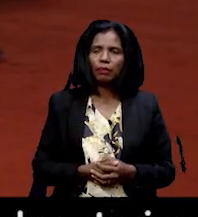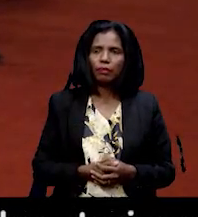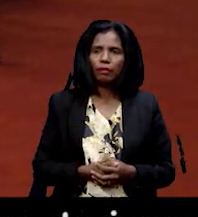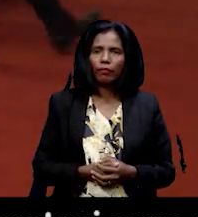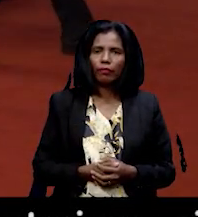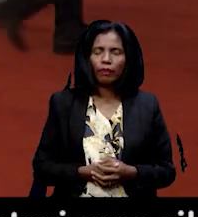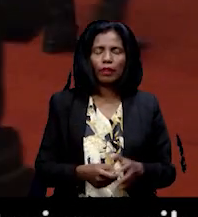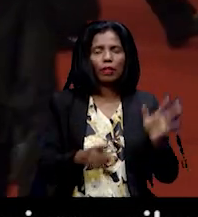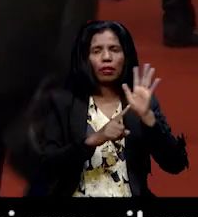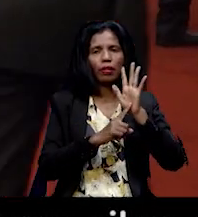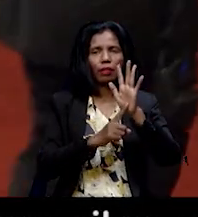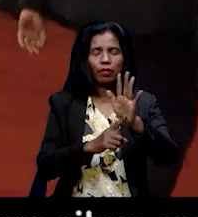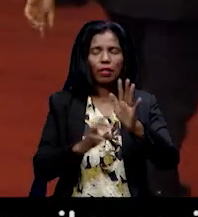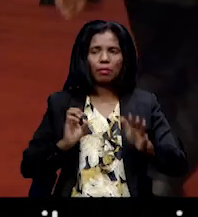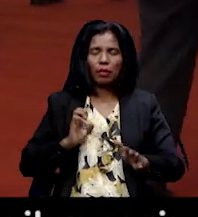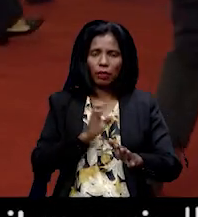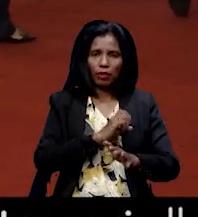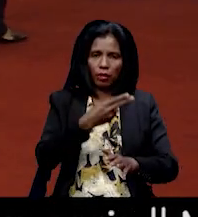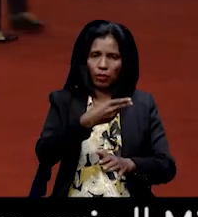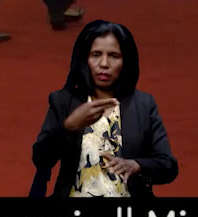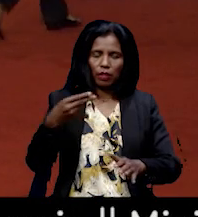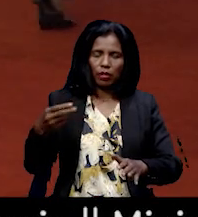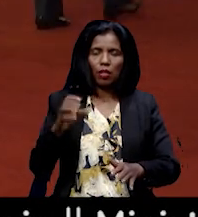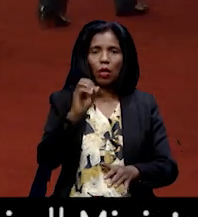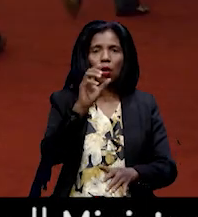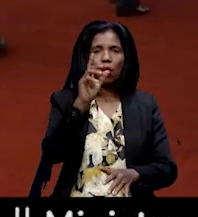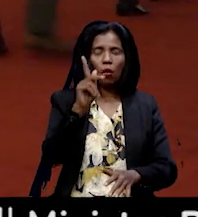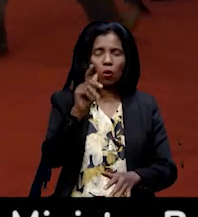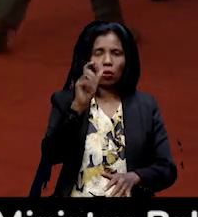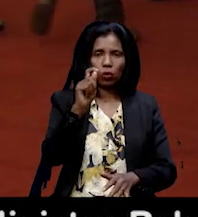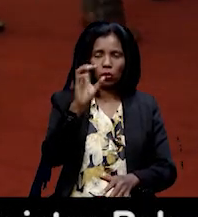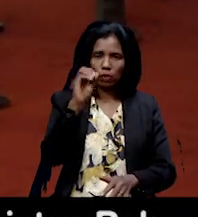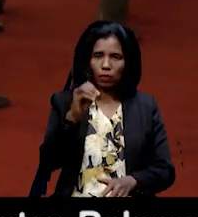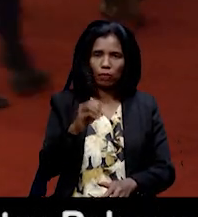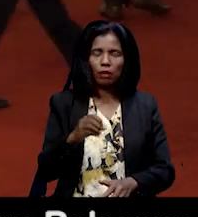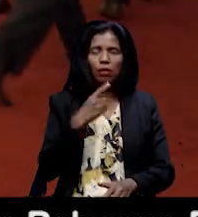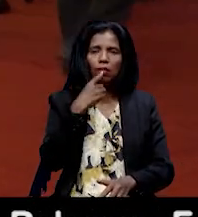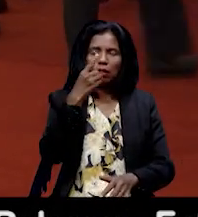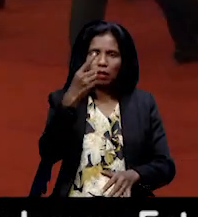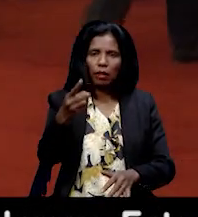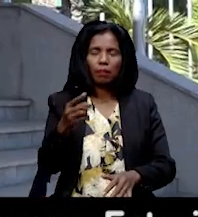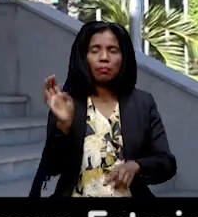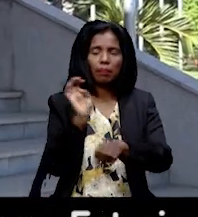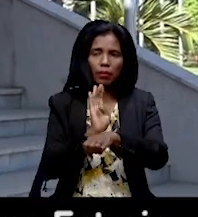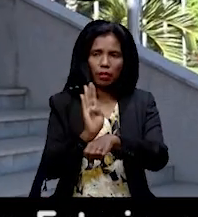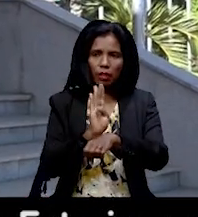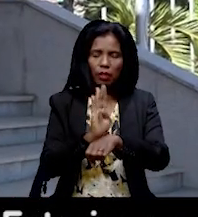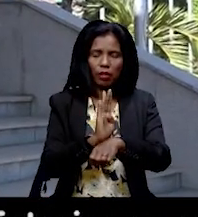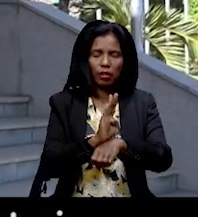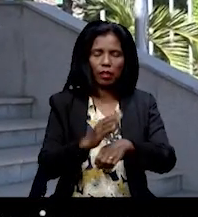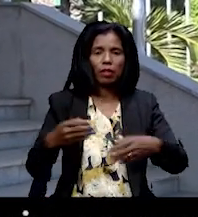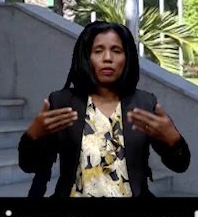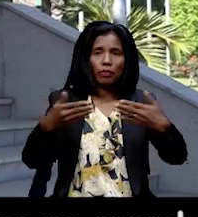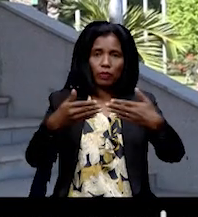presente carta credencial, embaixador Indonésia Octo Doniros Manik Mos ratou negociação fronteira Tasi